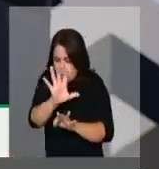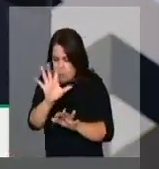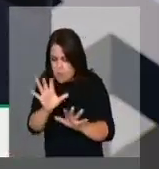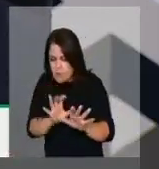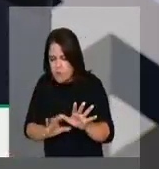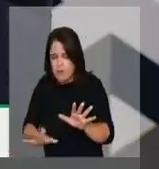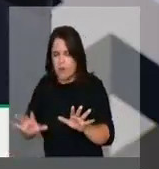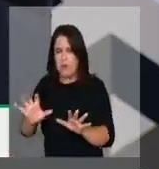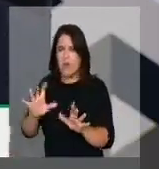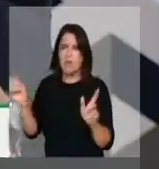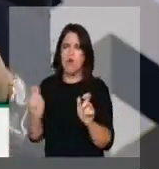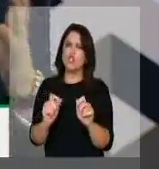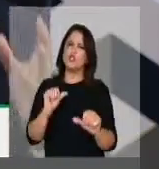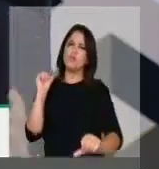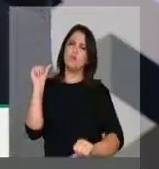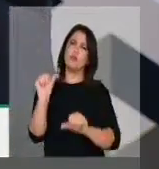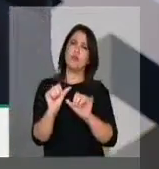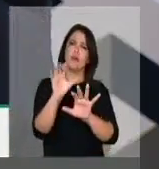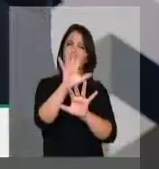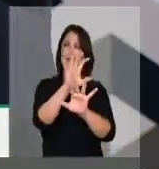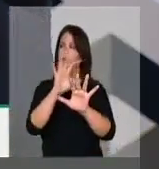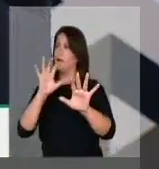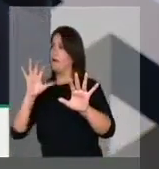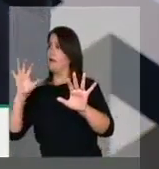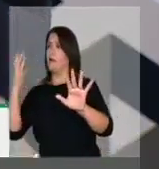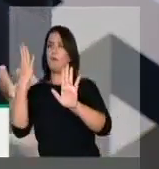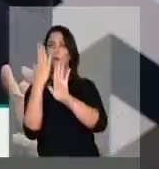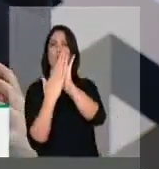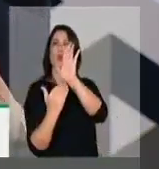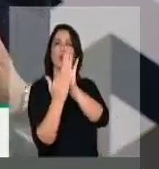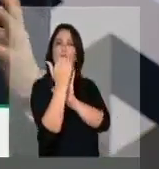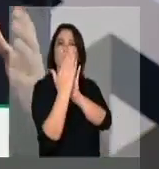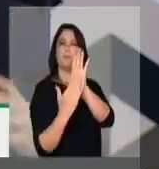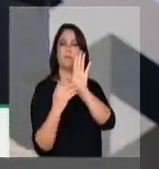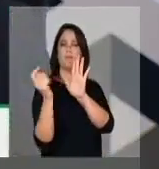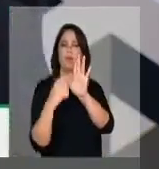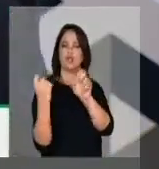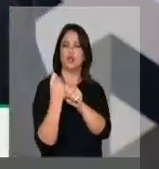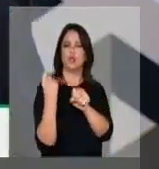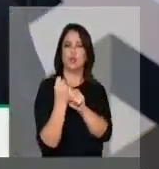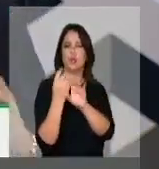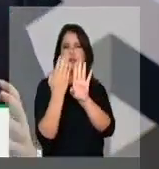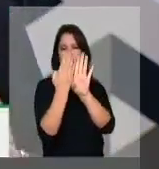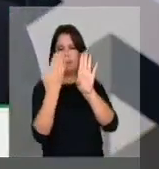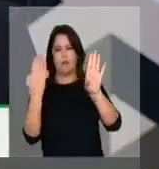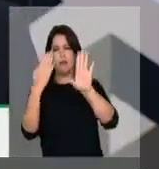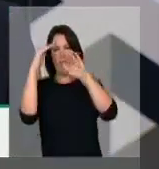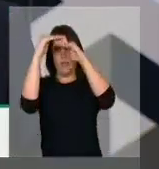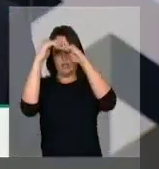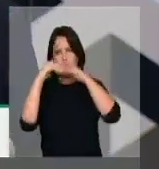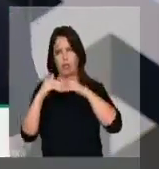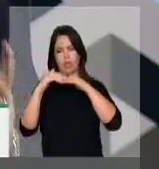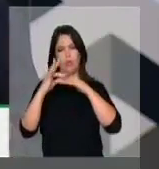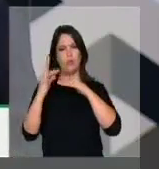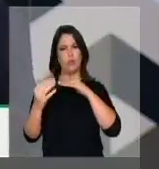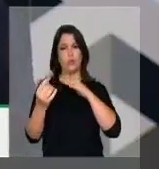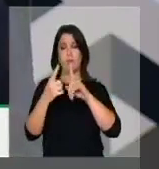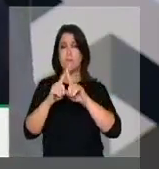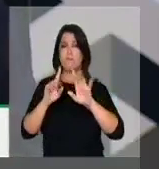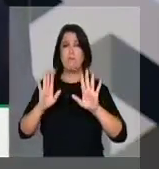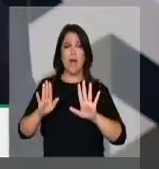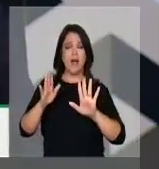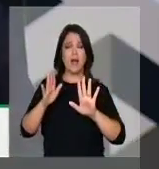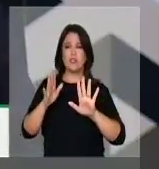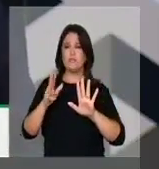nós podemos mudar o estilo desse anfiteatro, poderíamos construir novas divisórias, rebaixar e assim por diante, mas